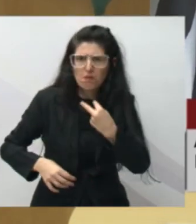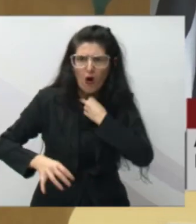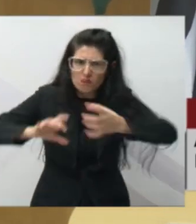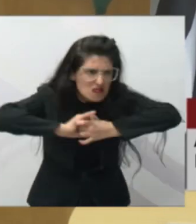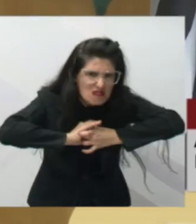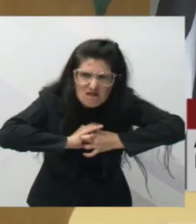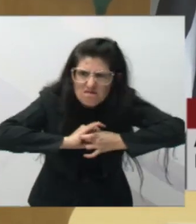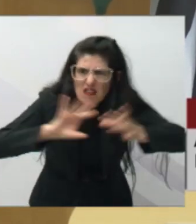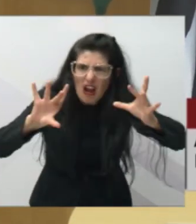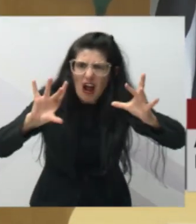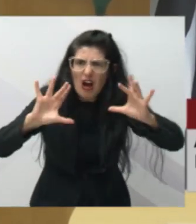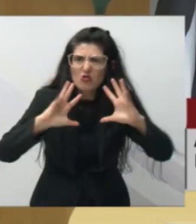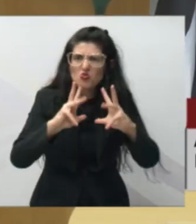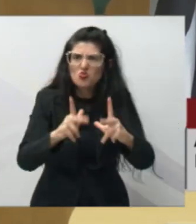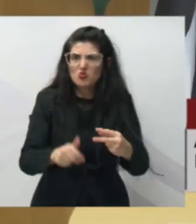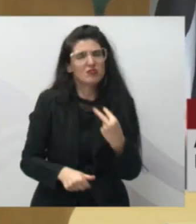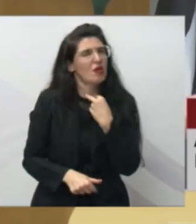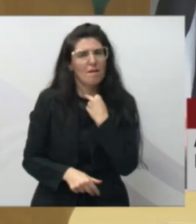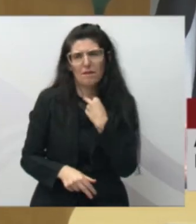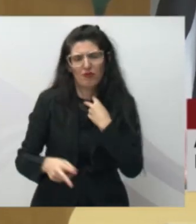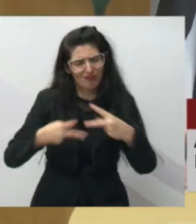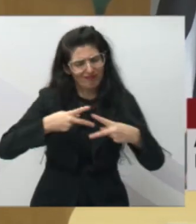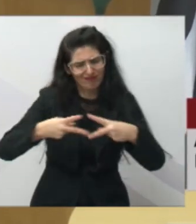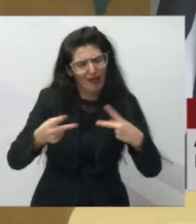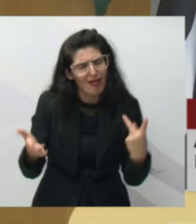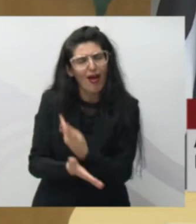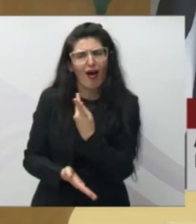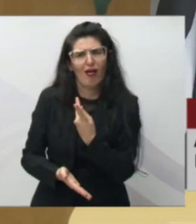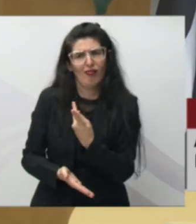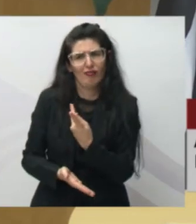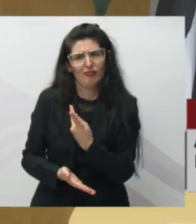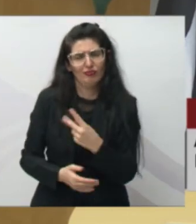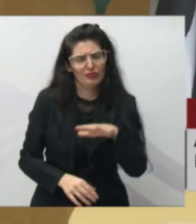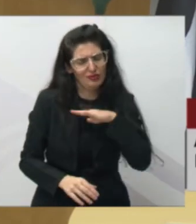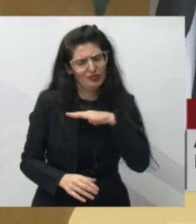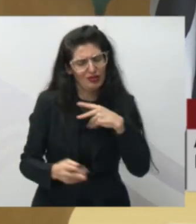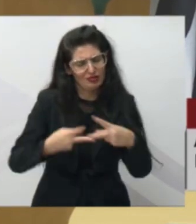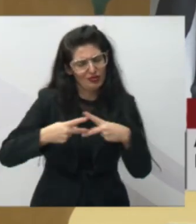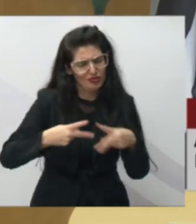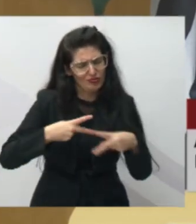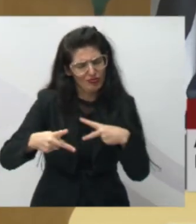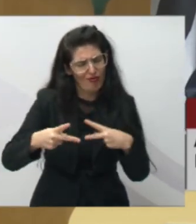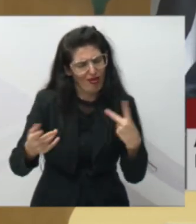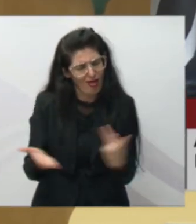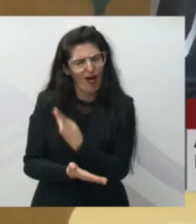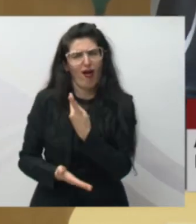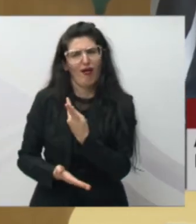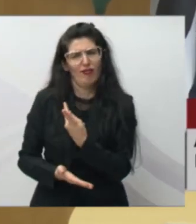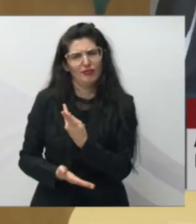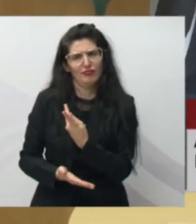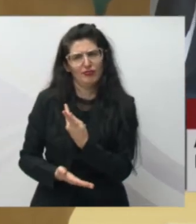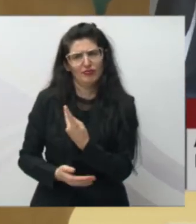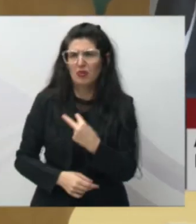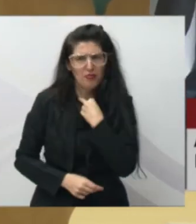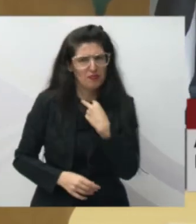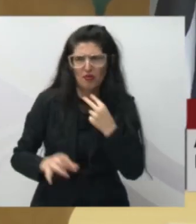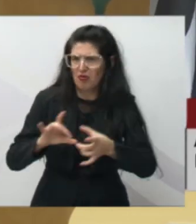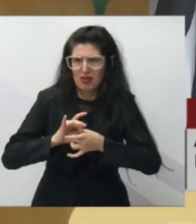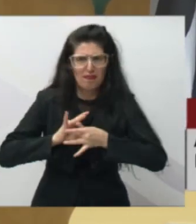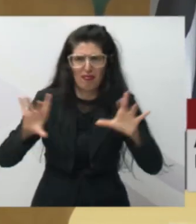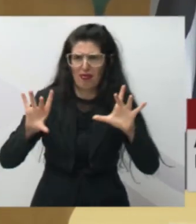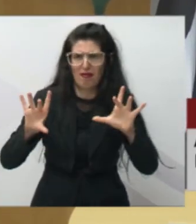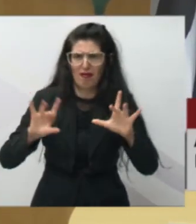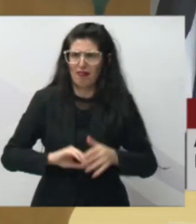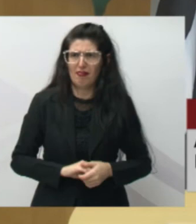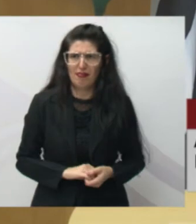restringir tudo novamente. E a gente sabe, Valmir, que para a gente voltar a ser o que era, e nossa vida